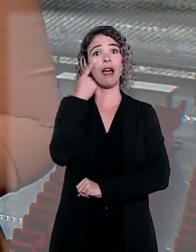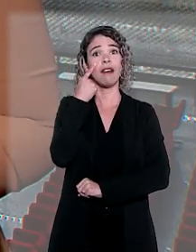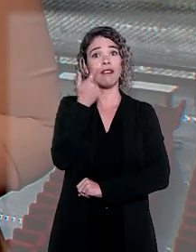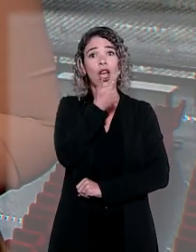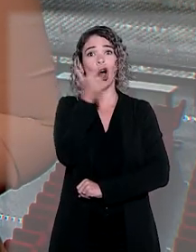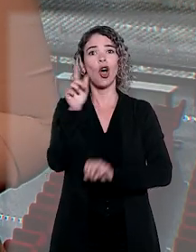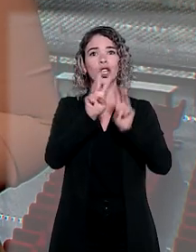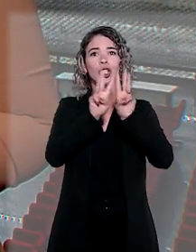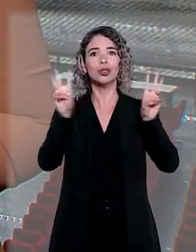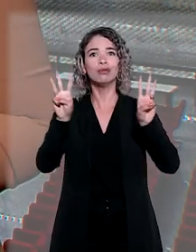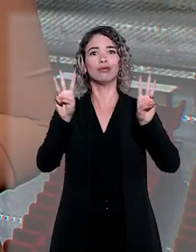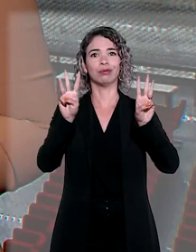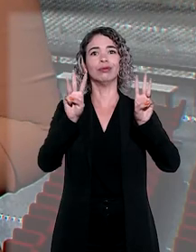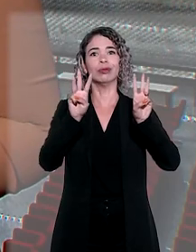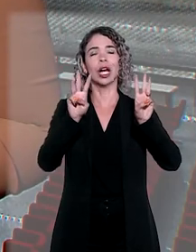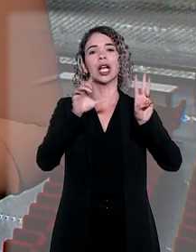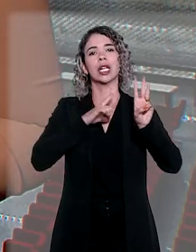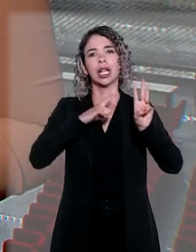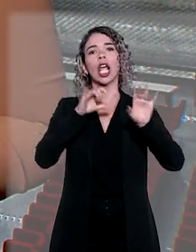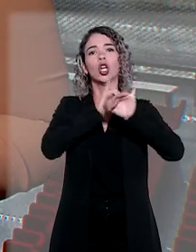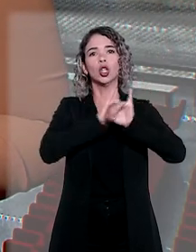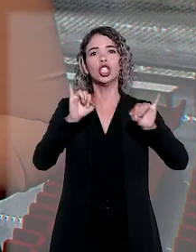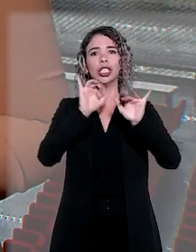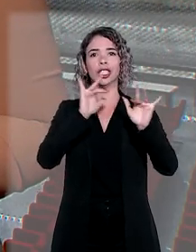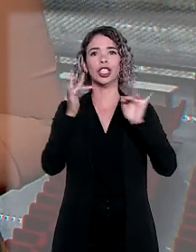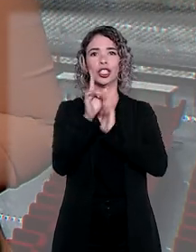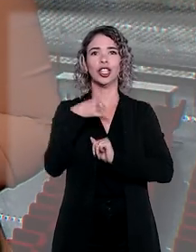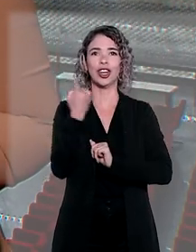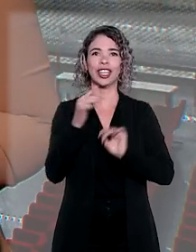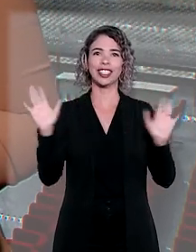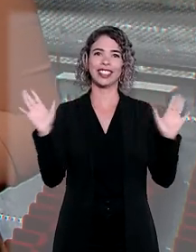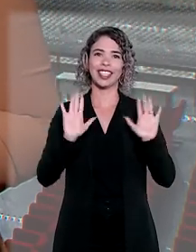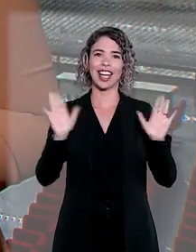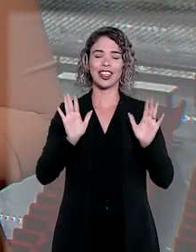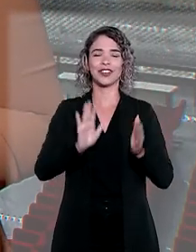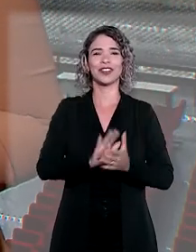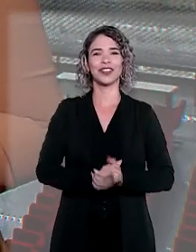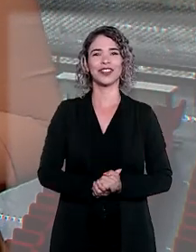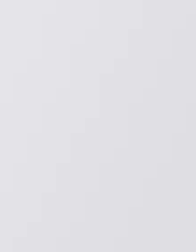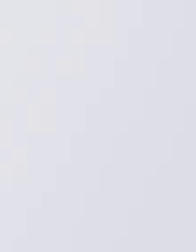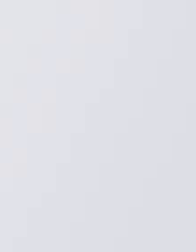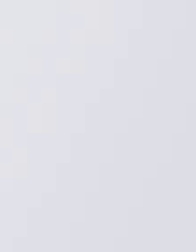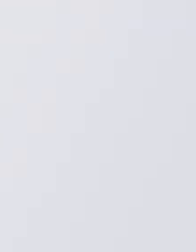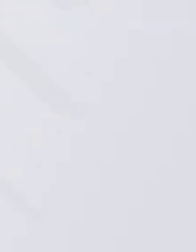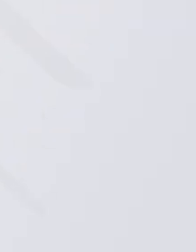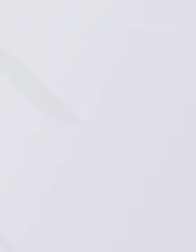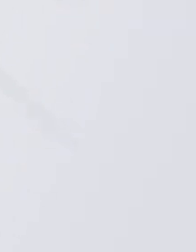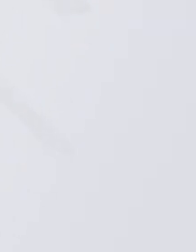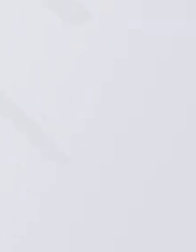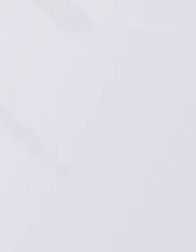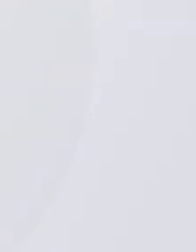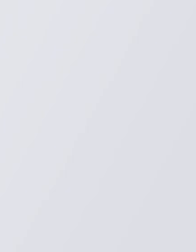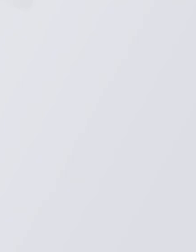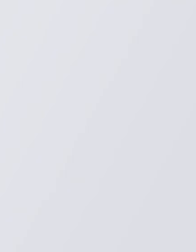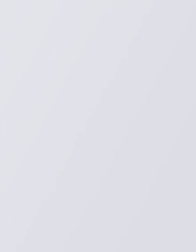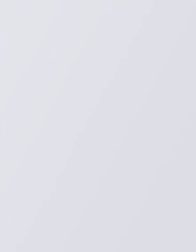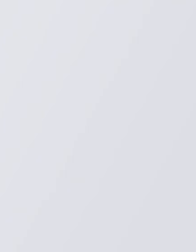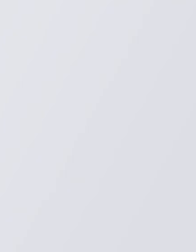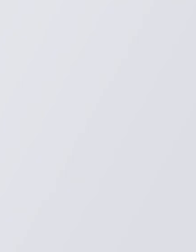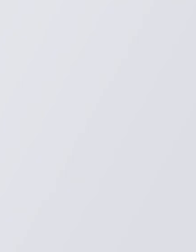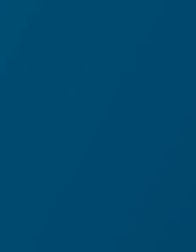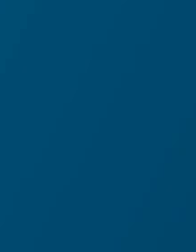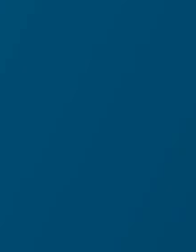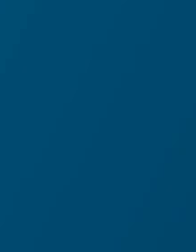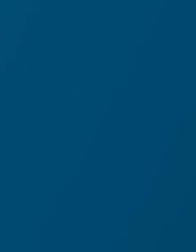Você confere outras notícias no site do STJ e nas nossas redes sociais. Até a próxima. Thank you.